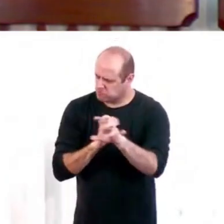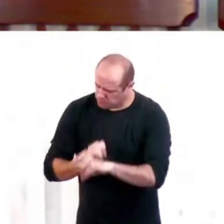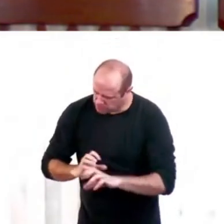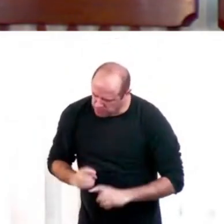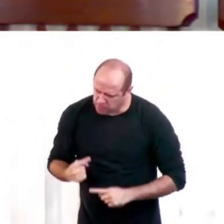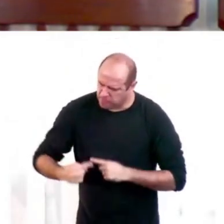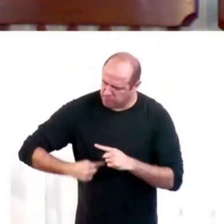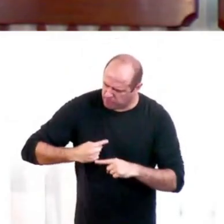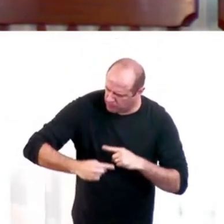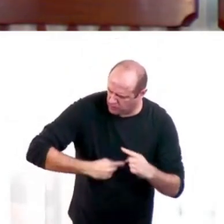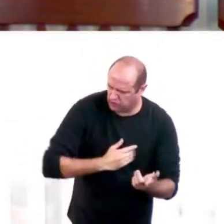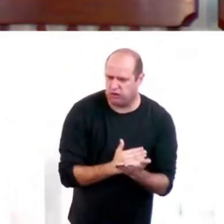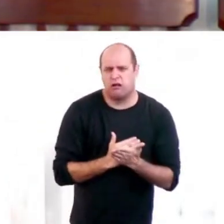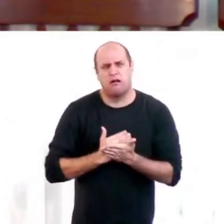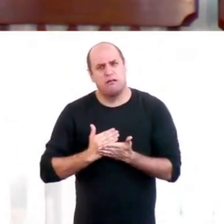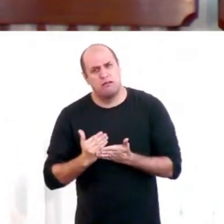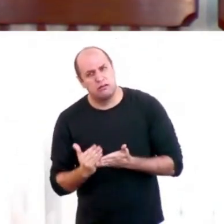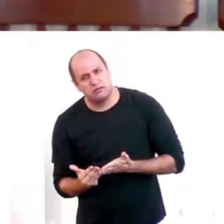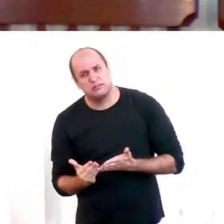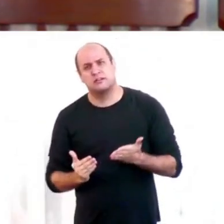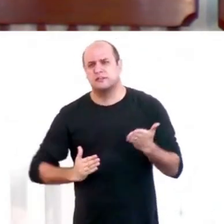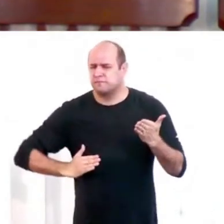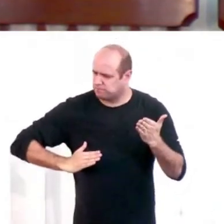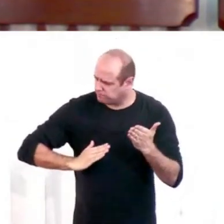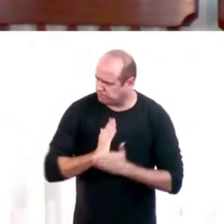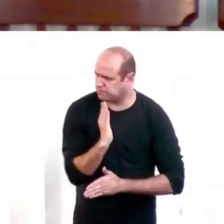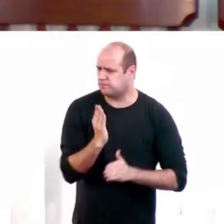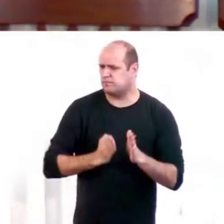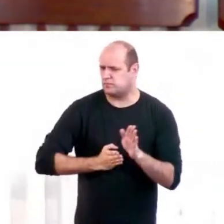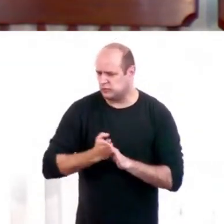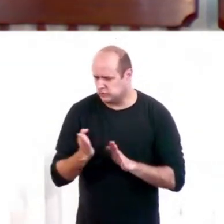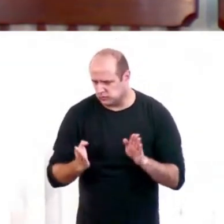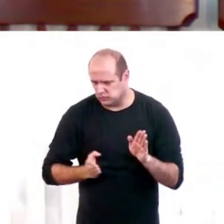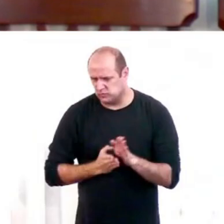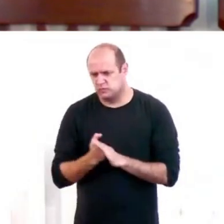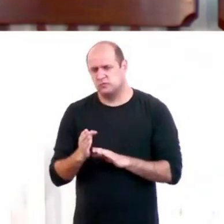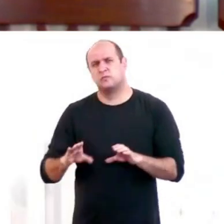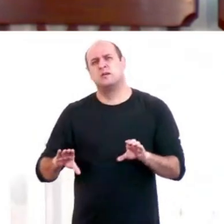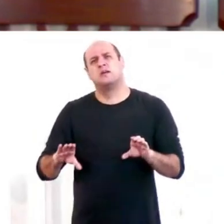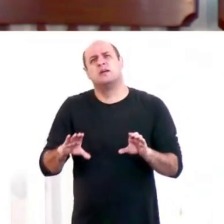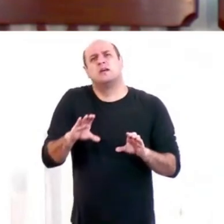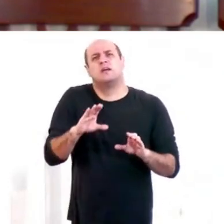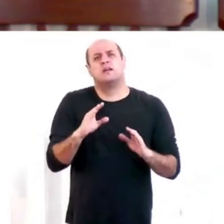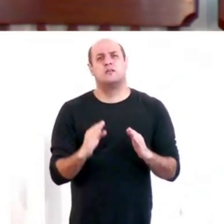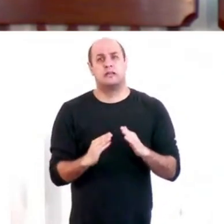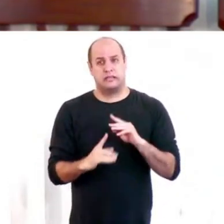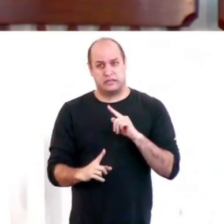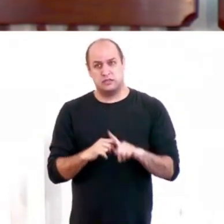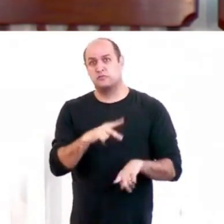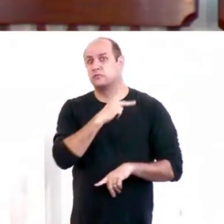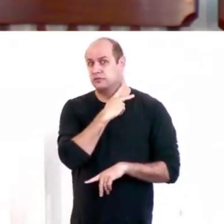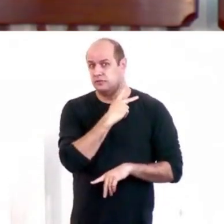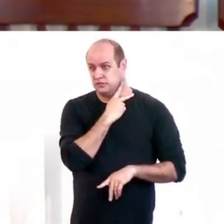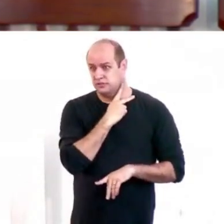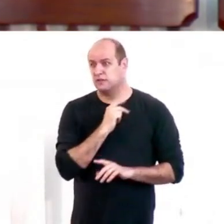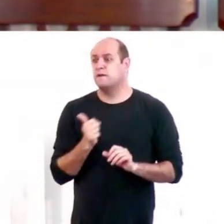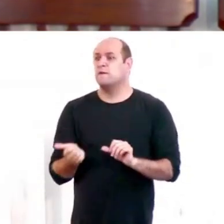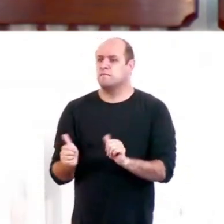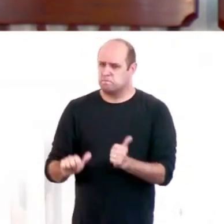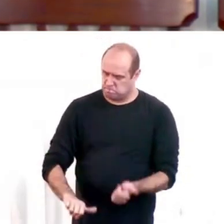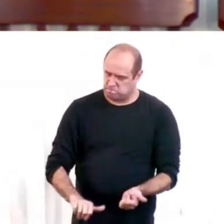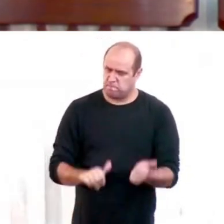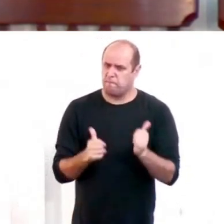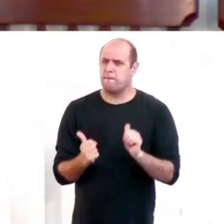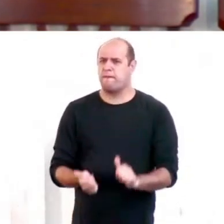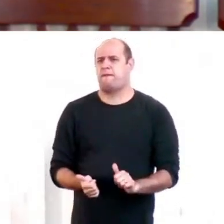passos, que passaram pelo conselho da congregação presbiteriana que temos ali, e foram batizadas.